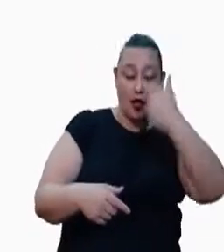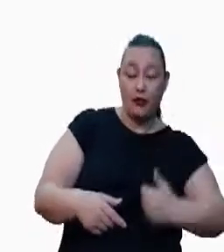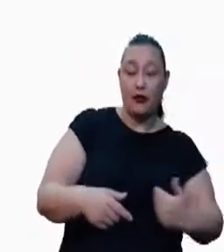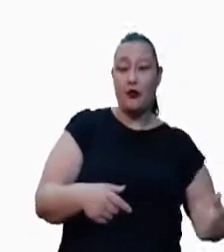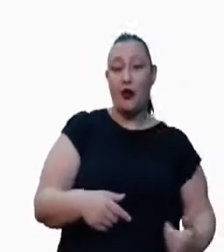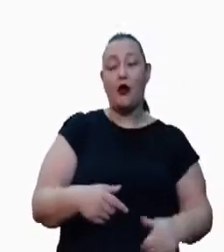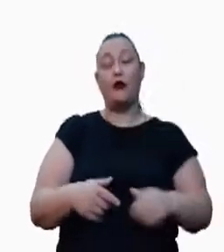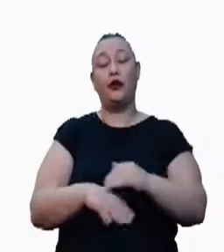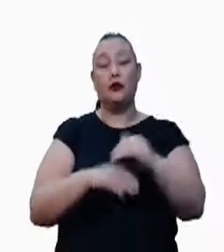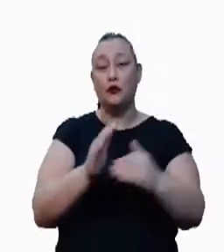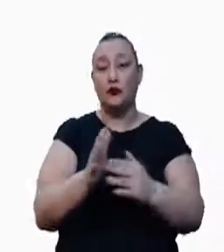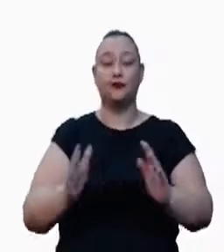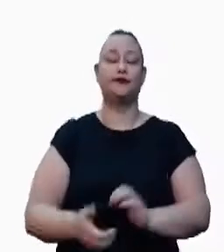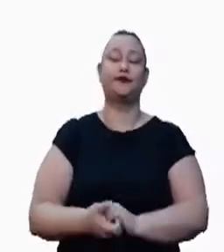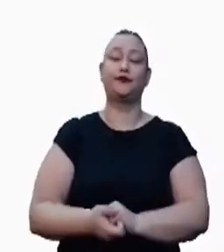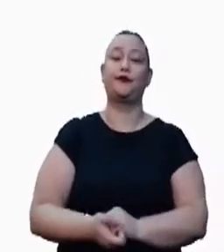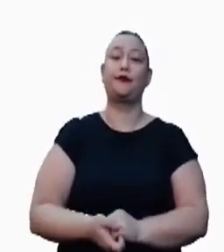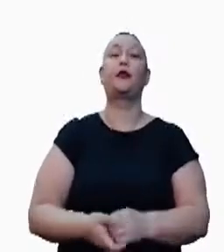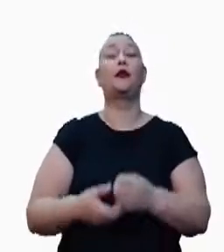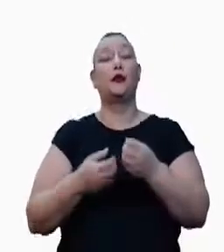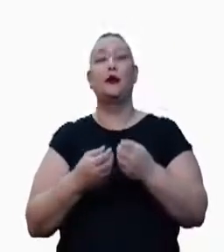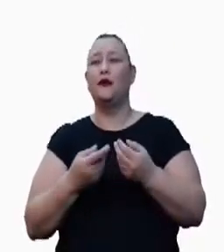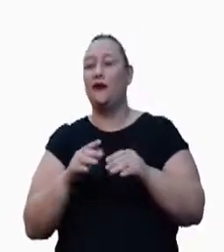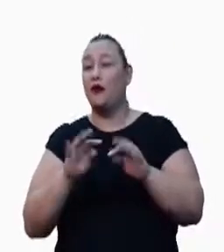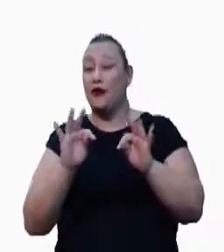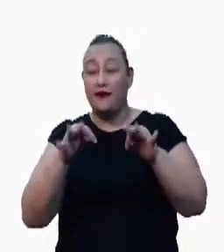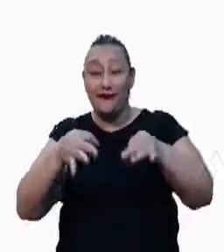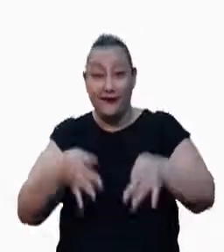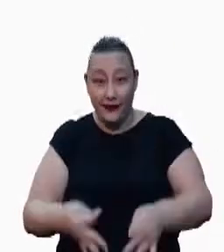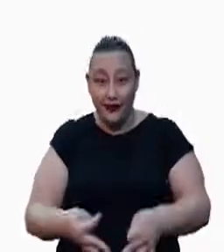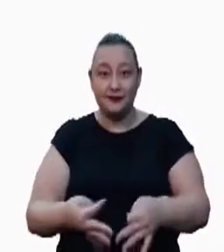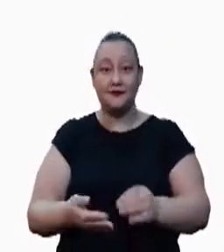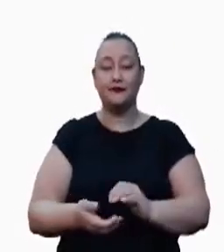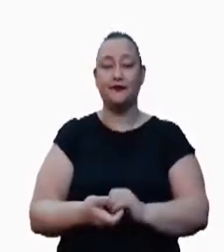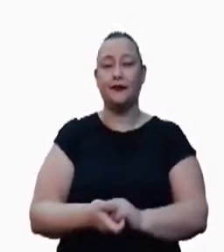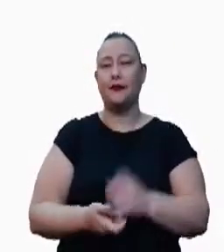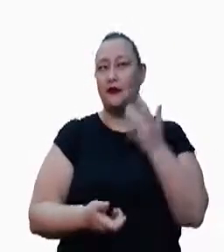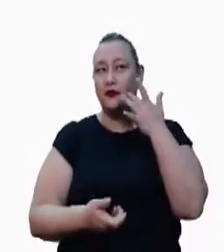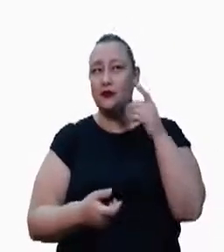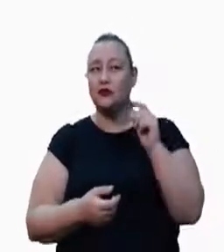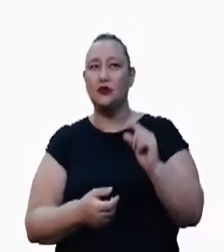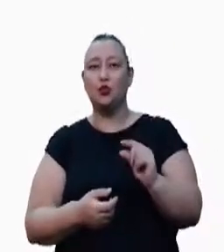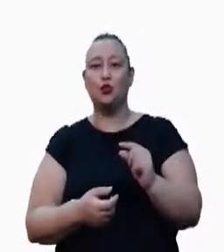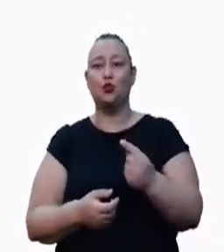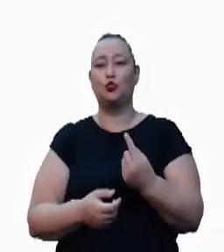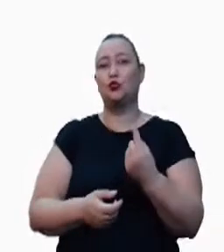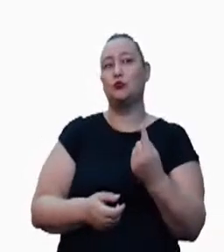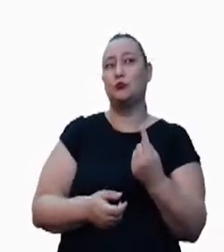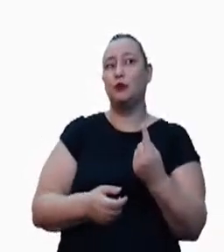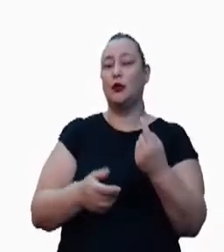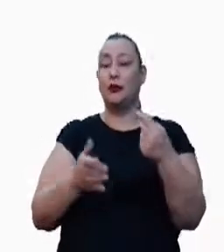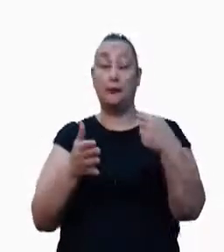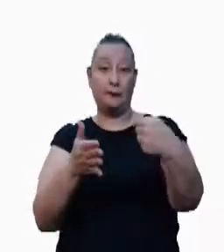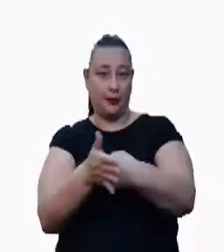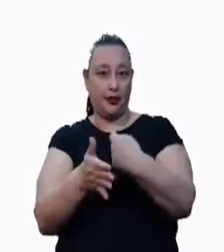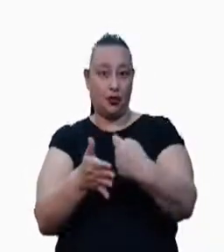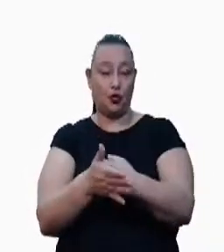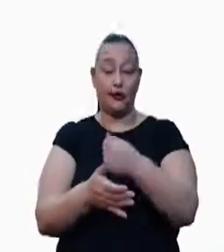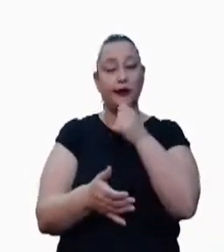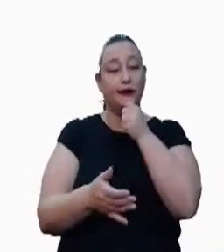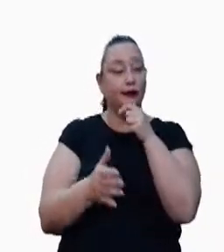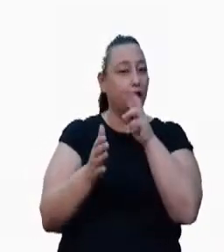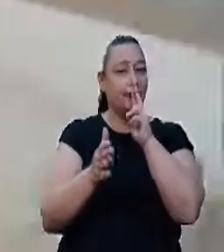ataxias. Bom, e para terminar, acho que ficou uma questão sem